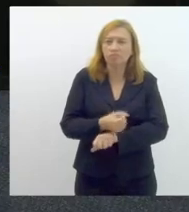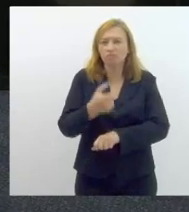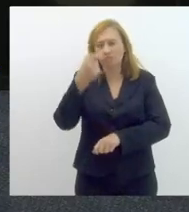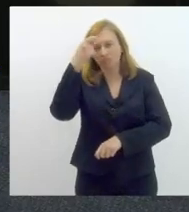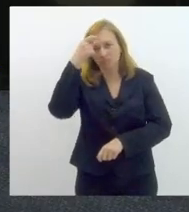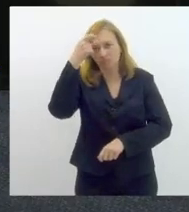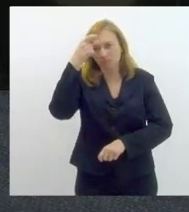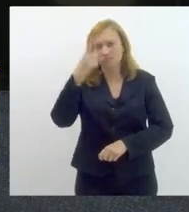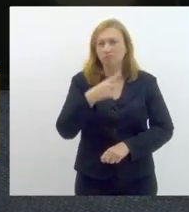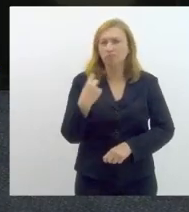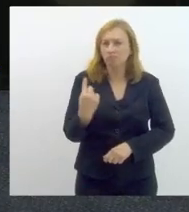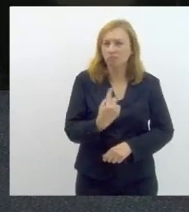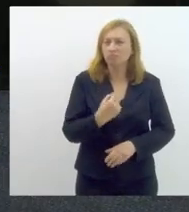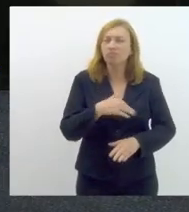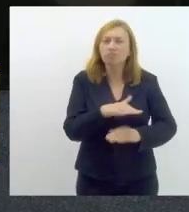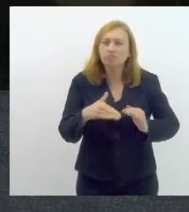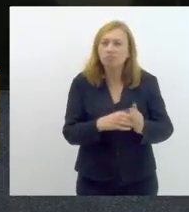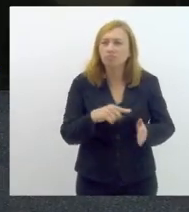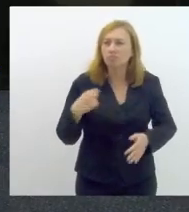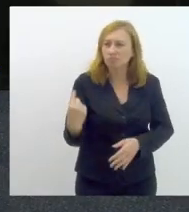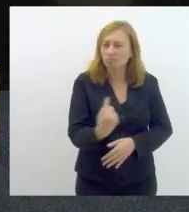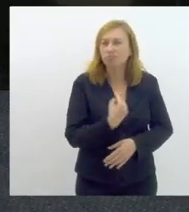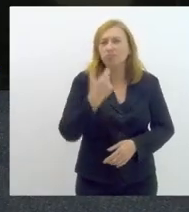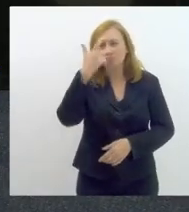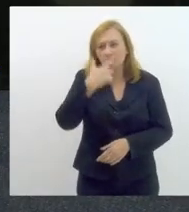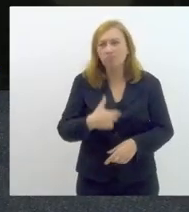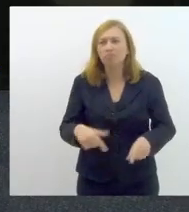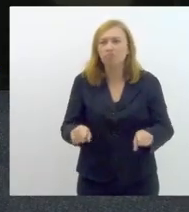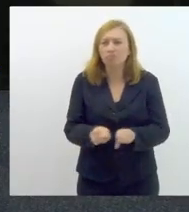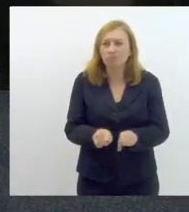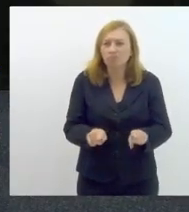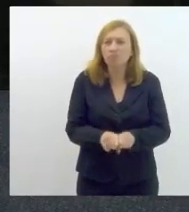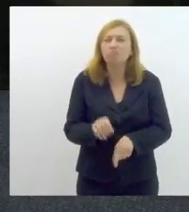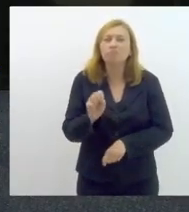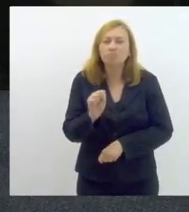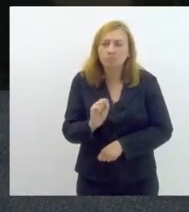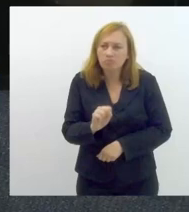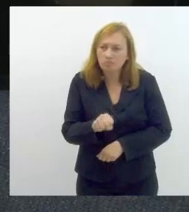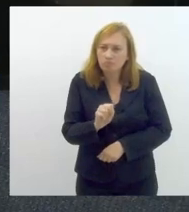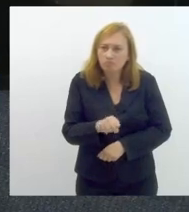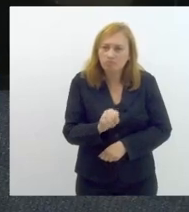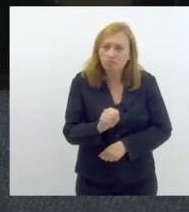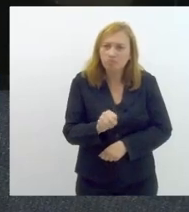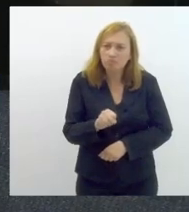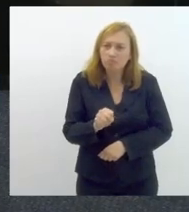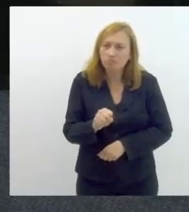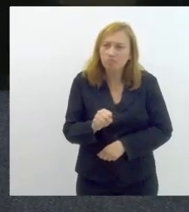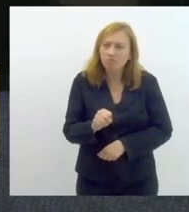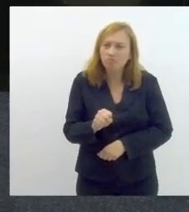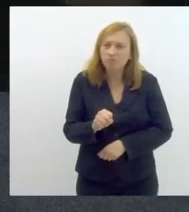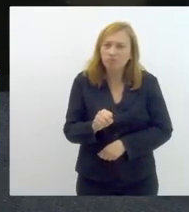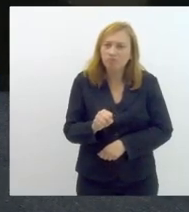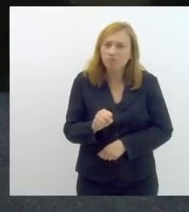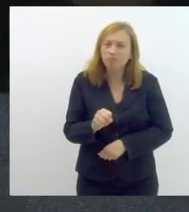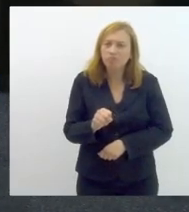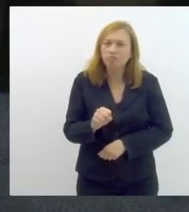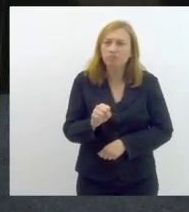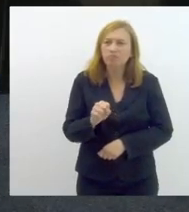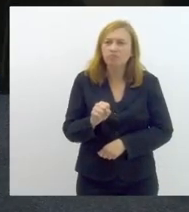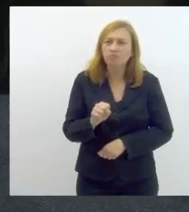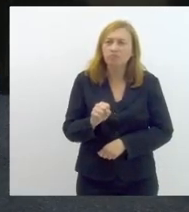E nós todos somos também, sim senhor, imigrantes.